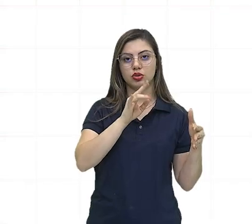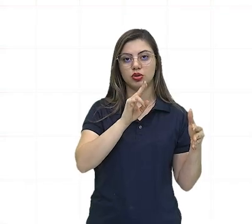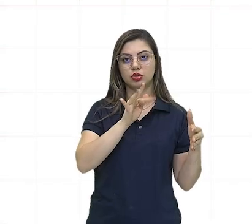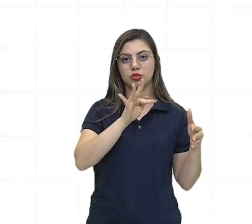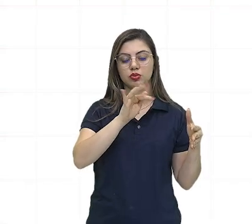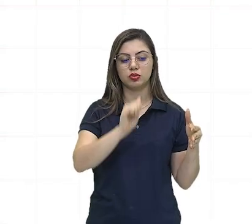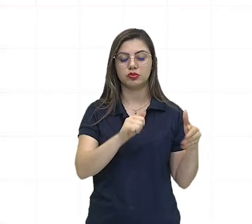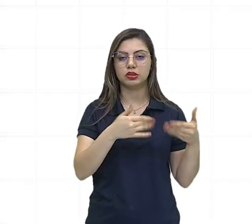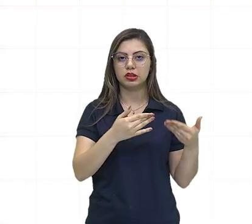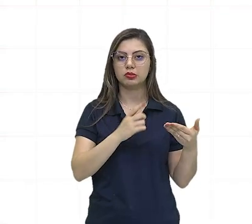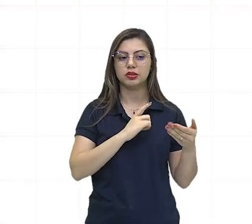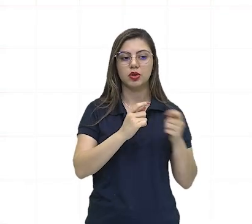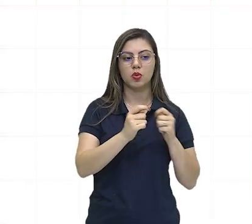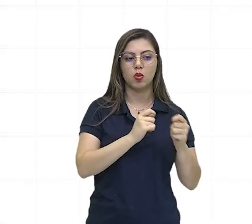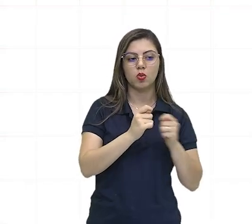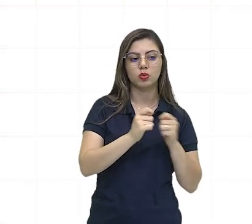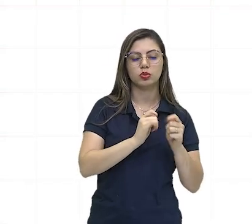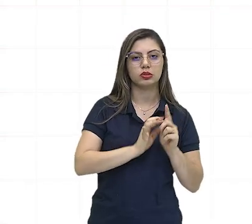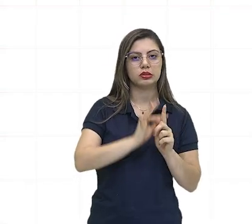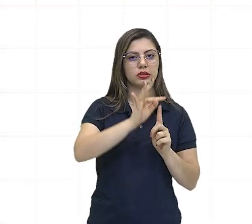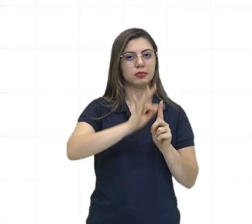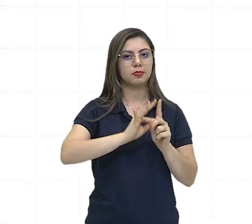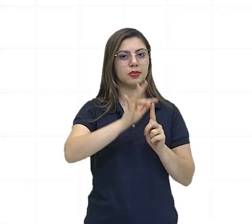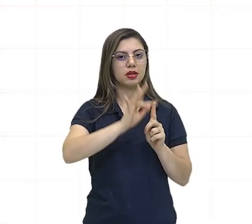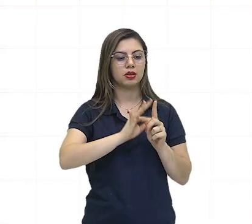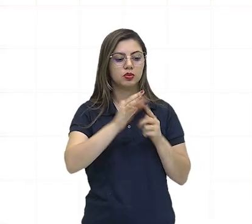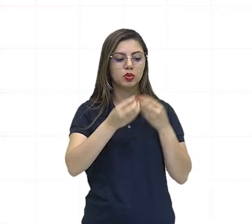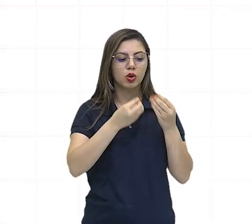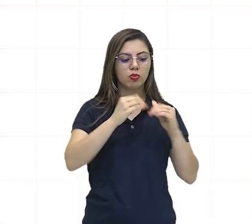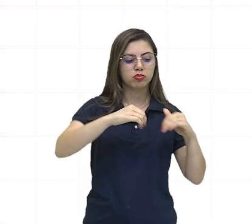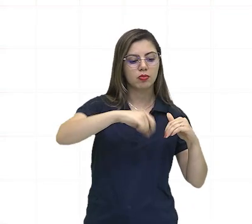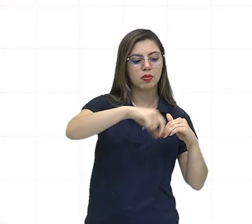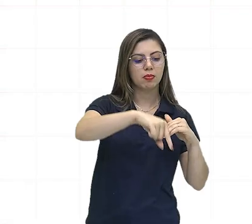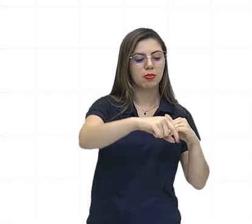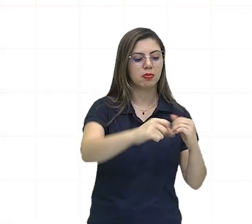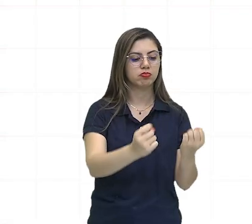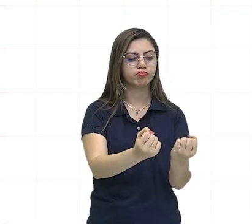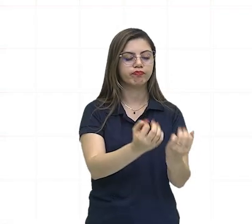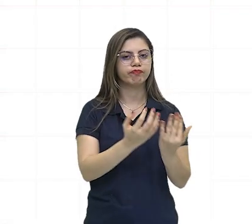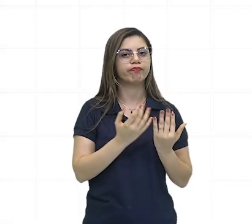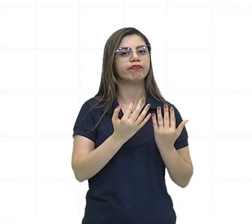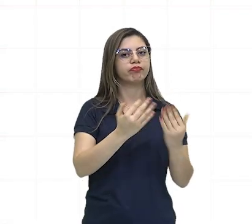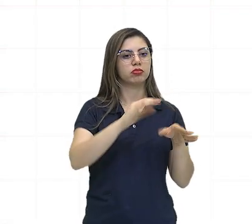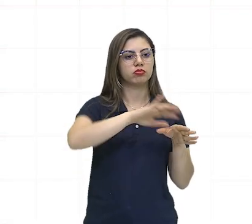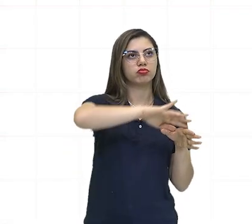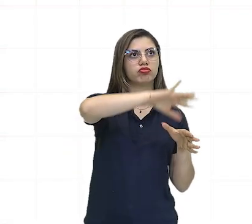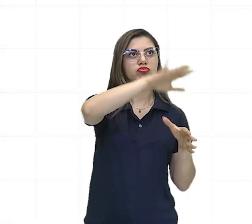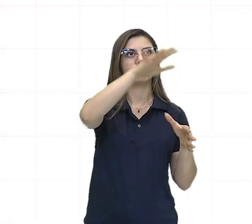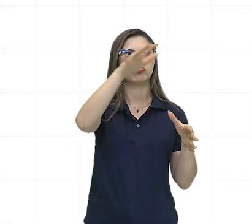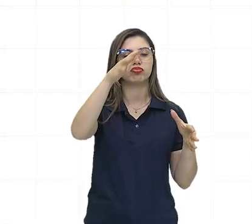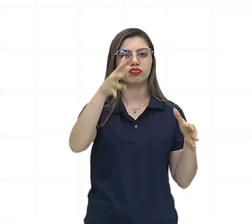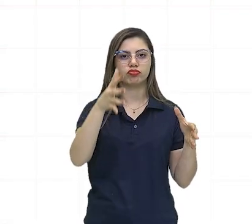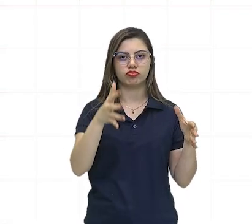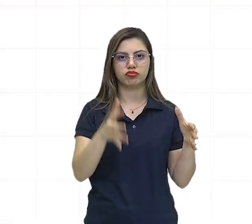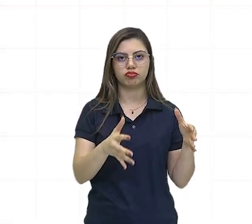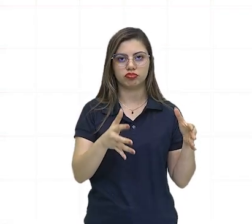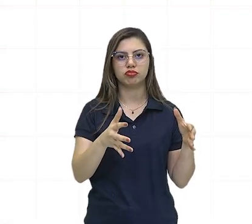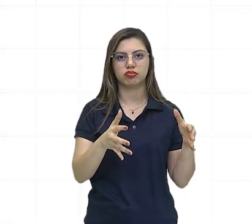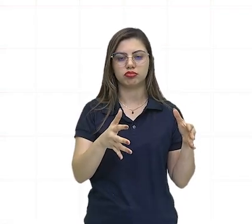controle das temperaturas, onde os vegetais eles estão ali submetidos. Vai ter